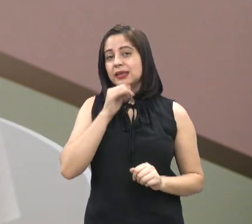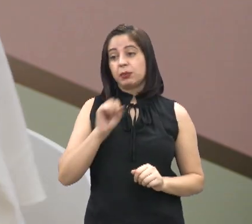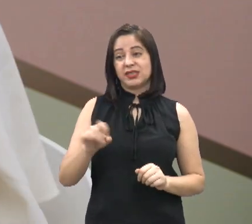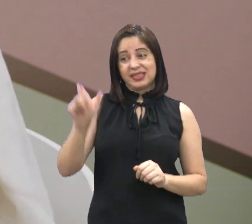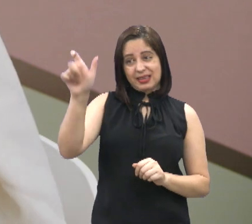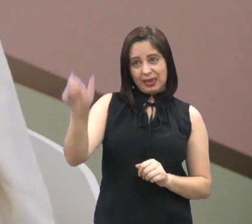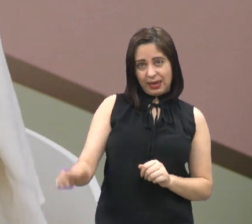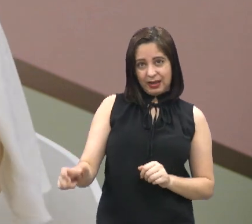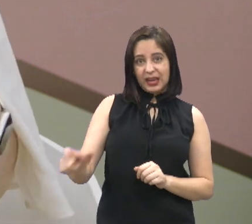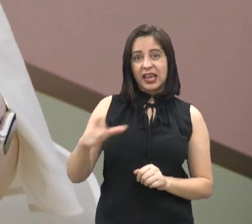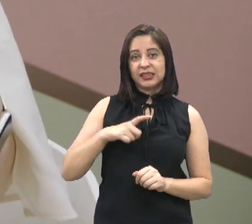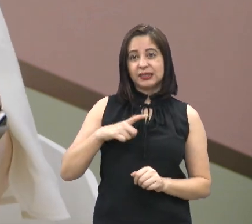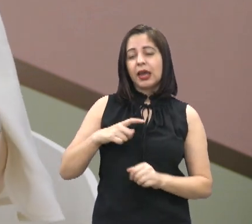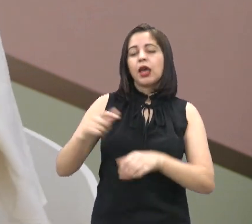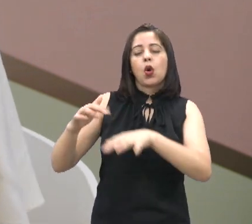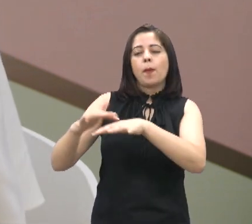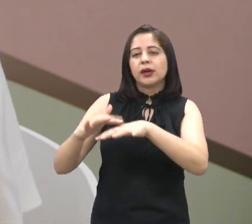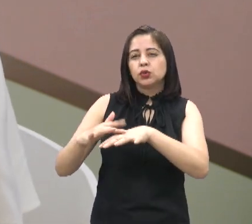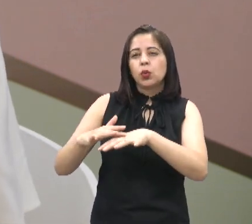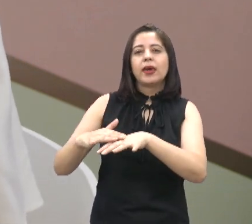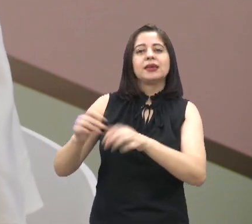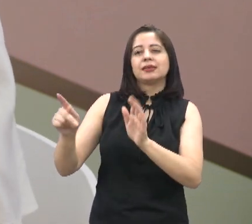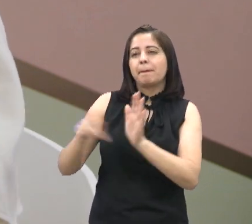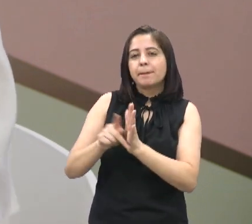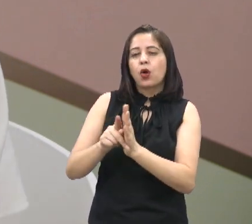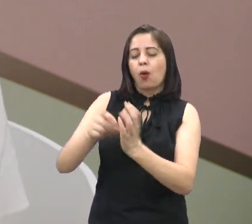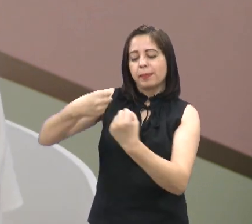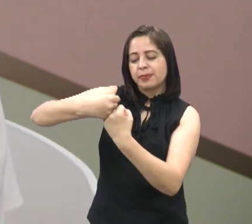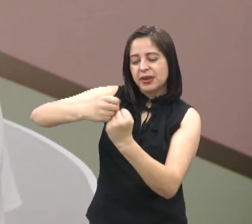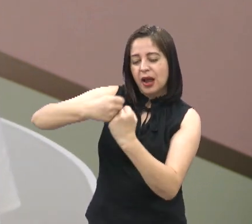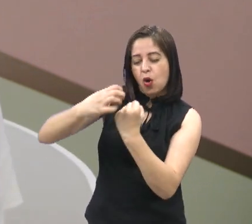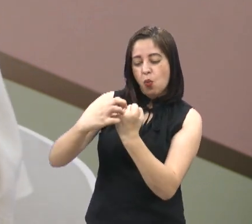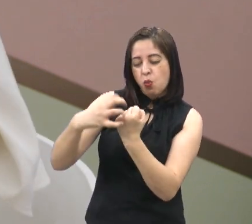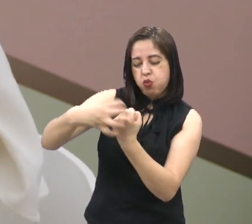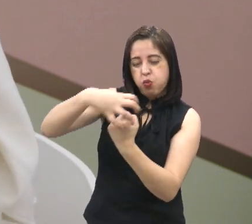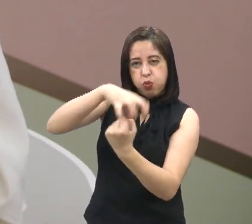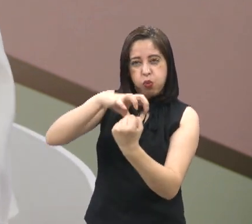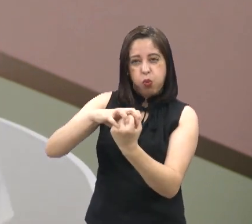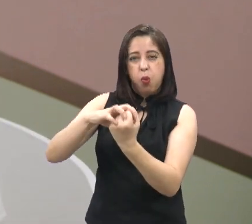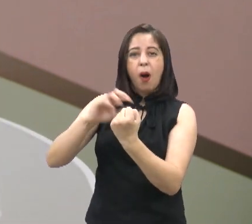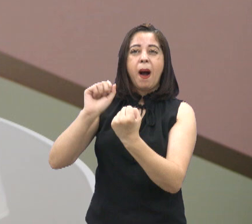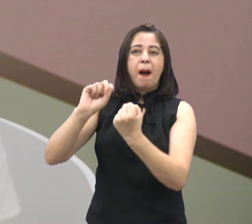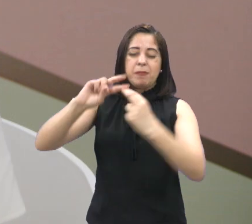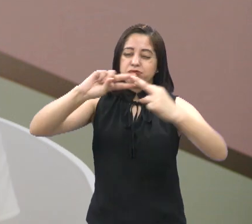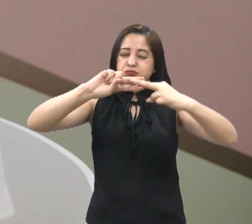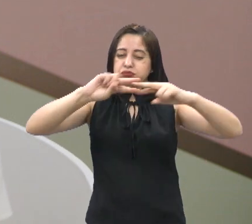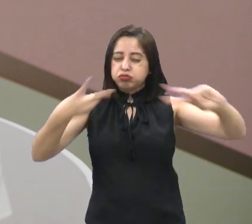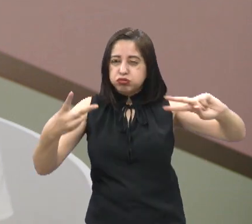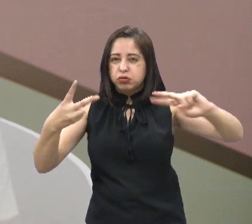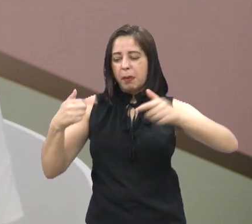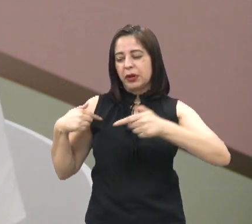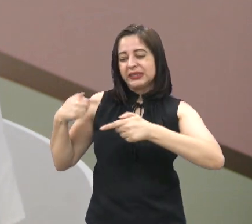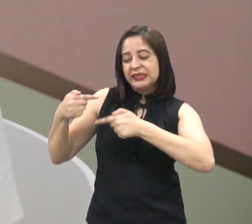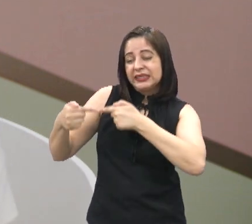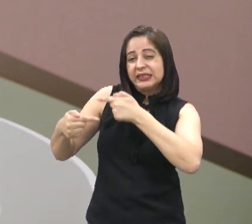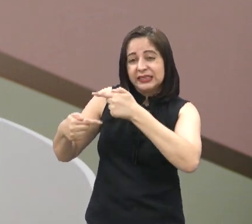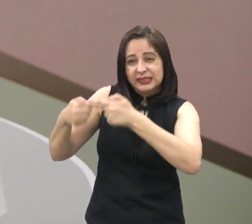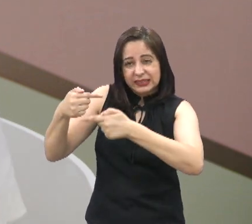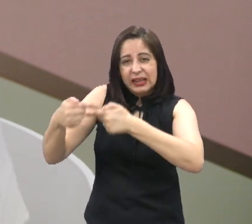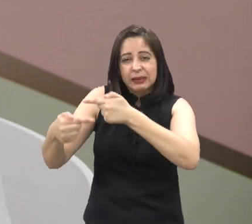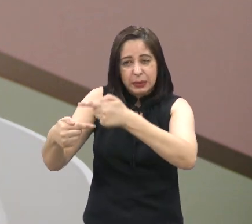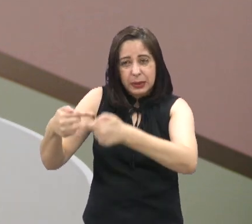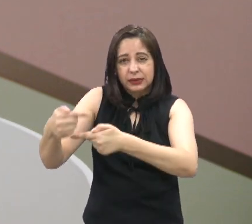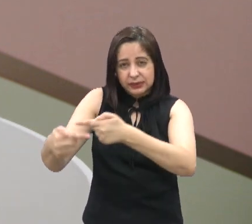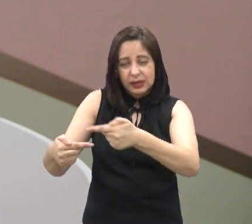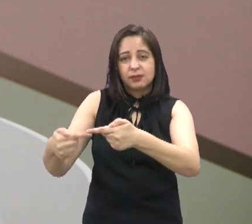né? Que é um processo que vem mais, vamos falar, mais degenerativo, né? Que falar é a doença da idade, né, do